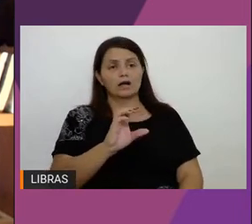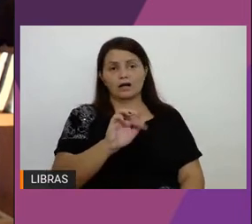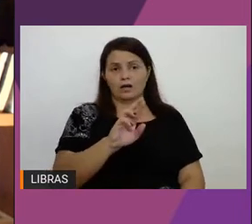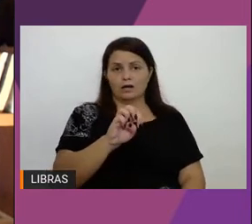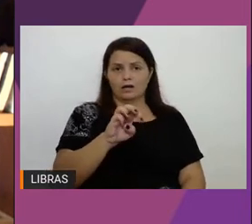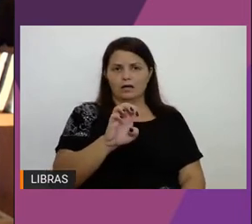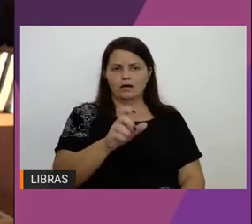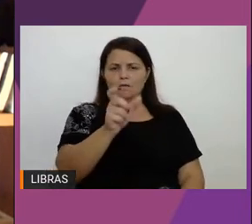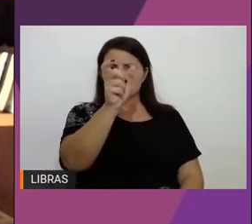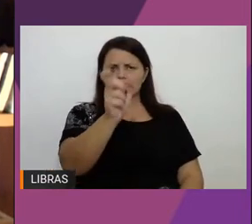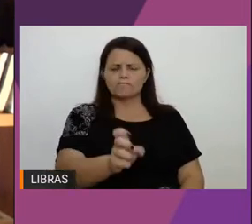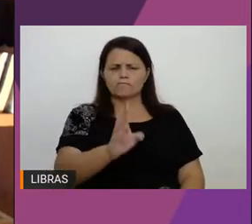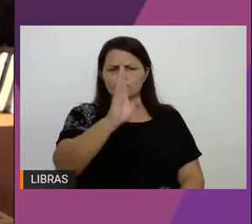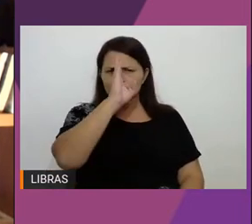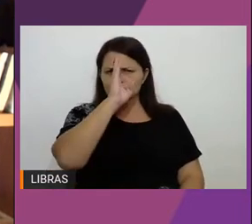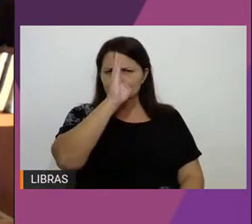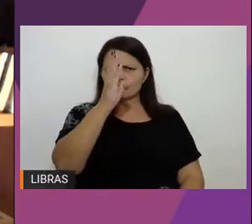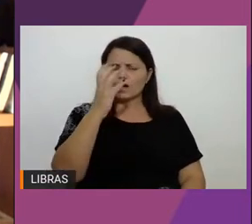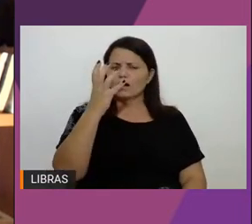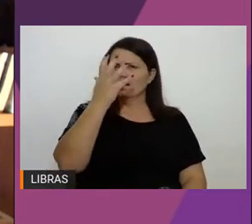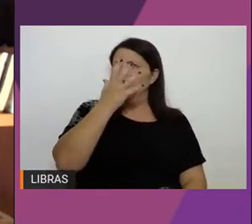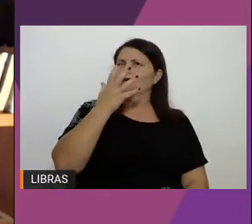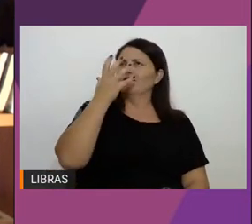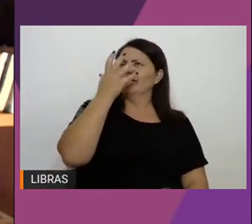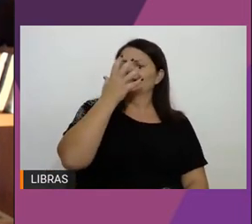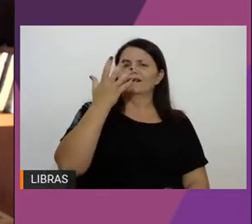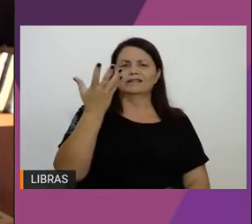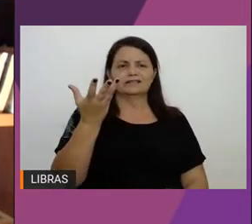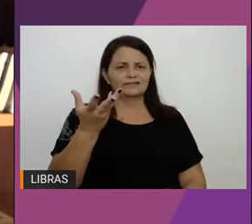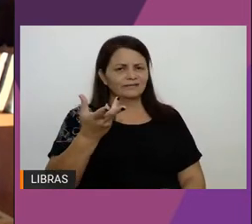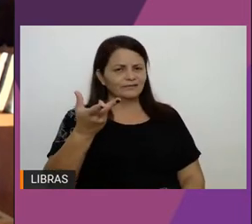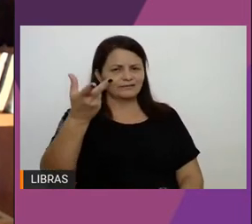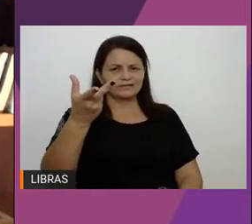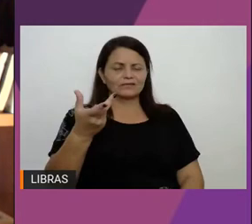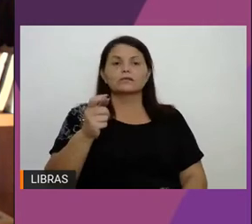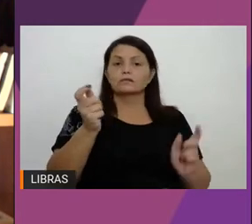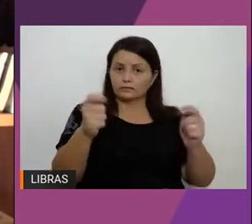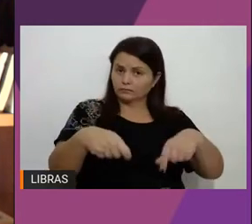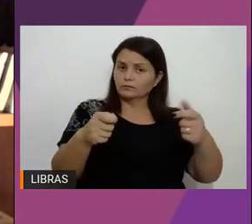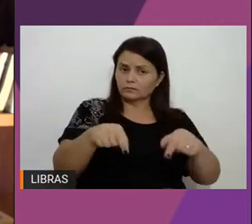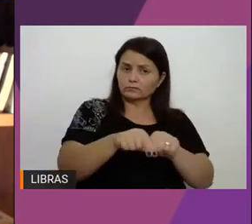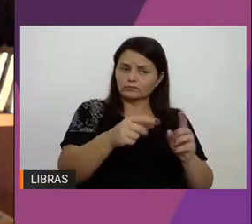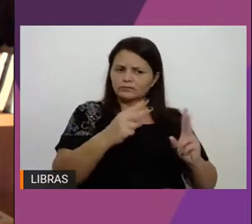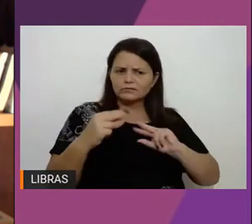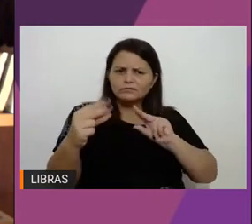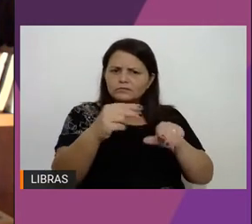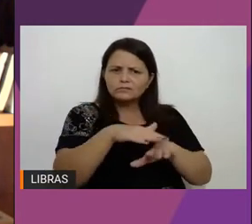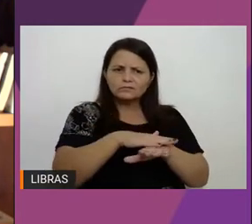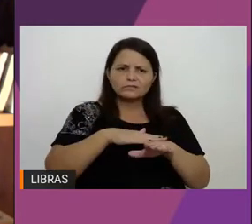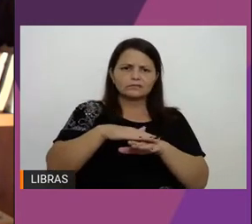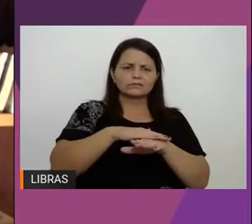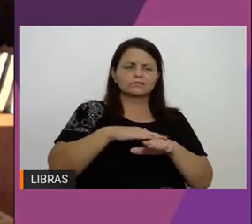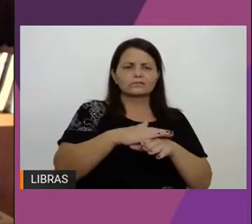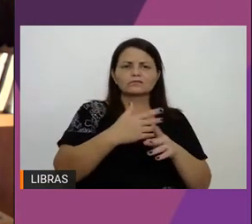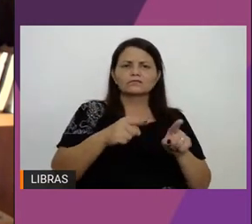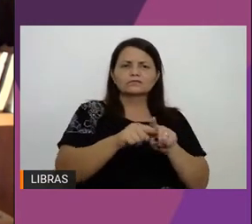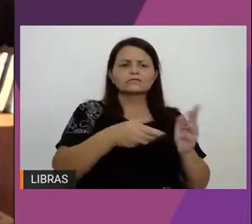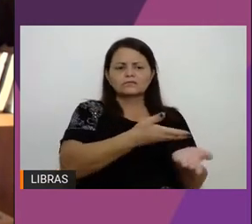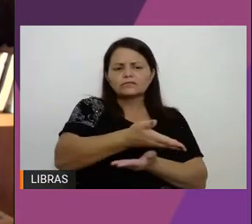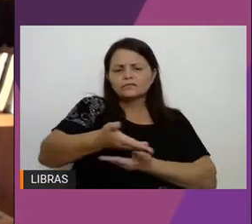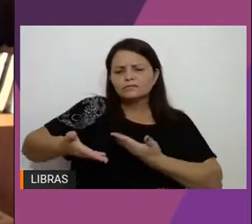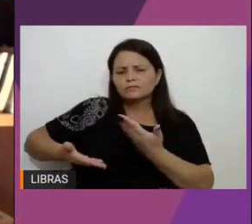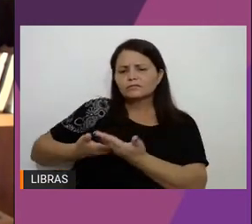personagem principal desse desse romance Ela poderia estar conversando um pouco aqui nessa mesa também